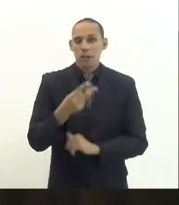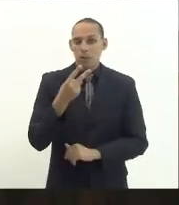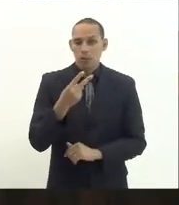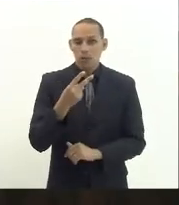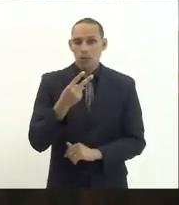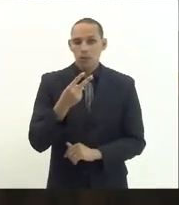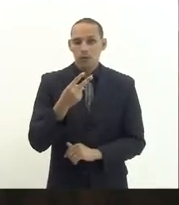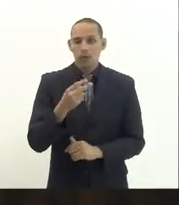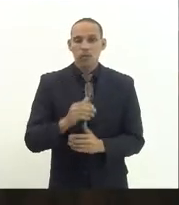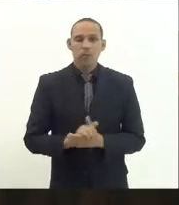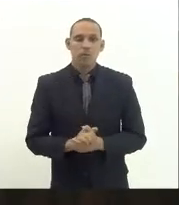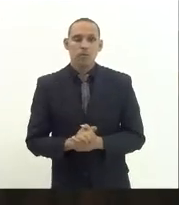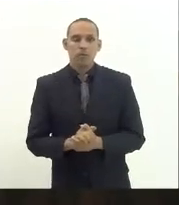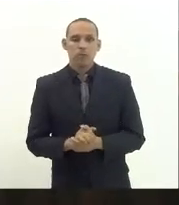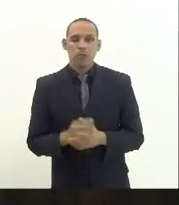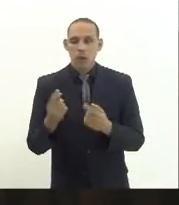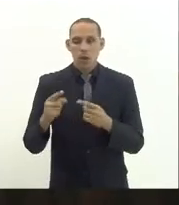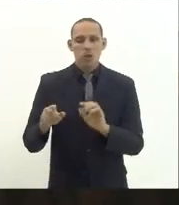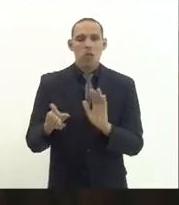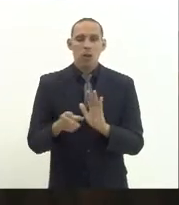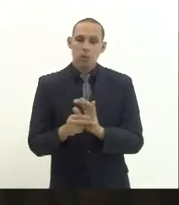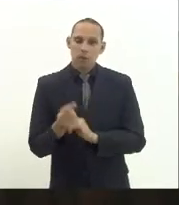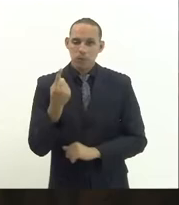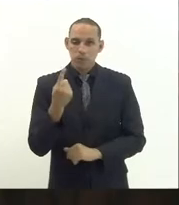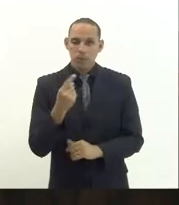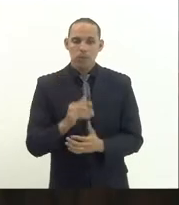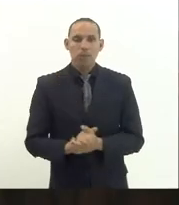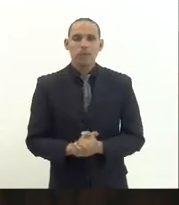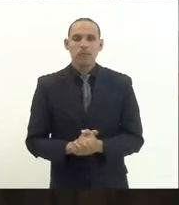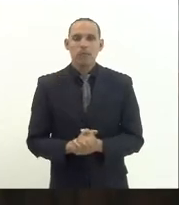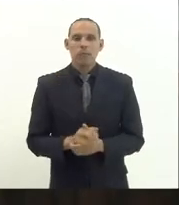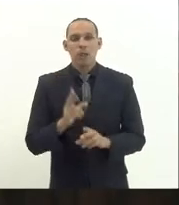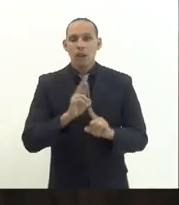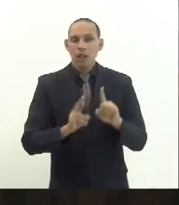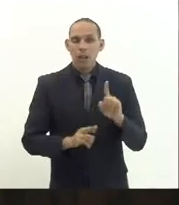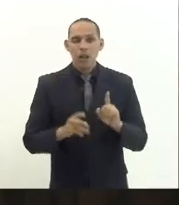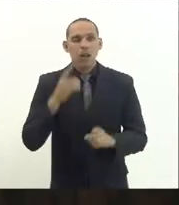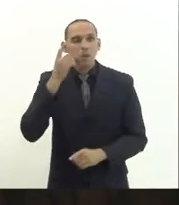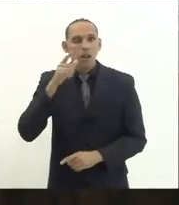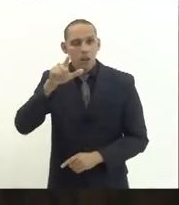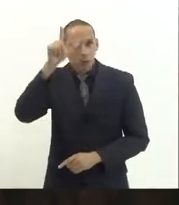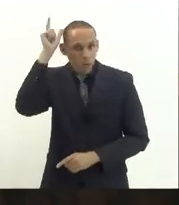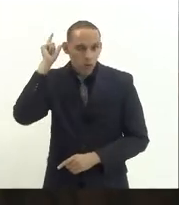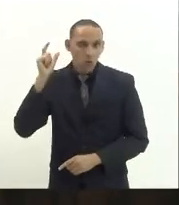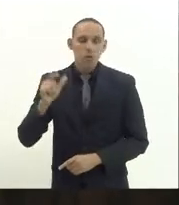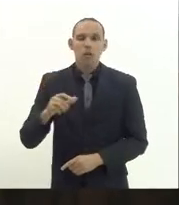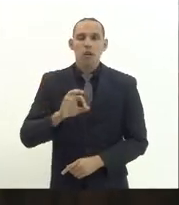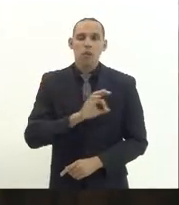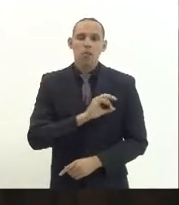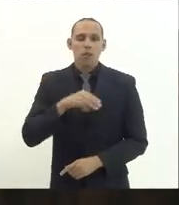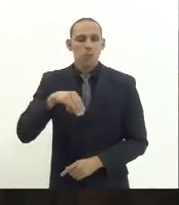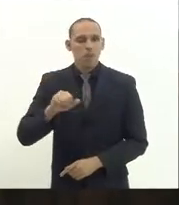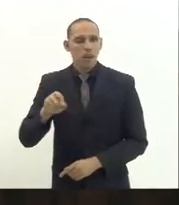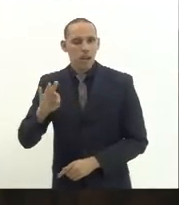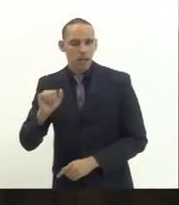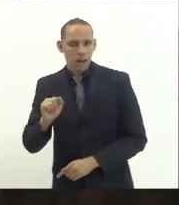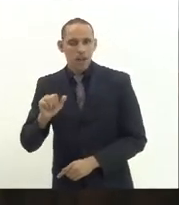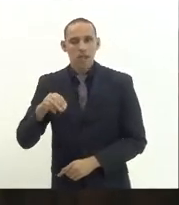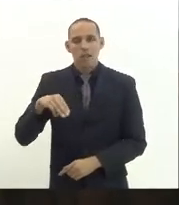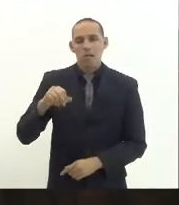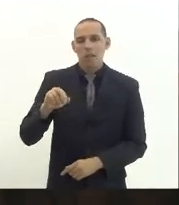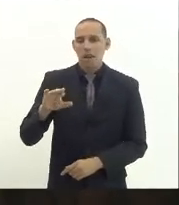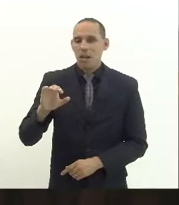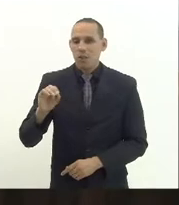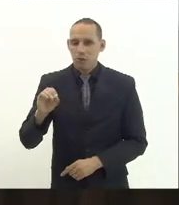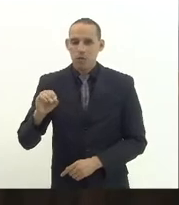e ao contrário à emenda nº 1 ela pode Deputado Luiz Paulo Marta Rocha sabe Flávio serafini mas canela